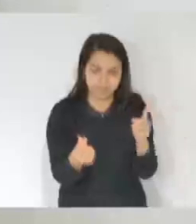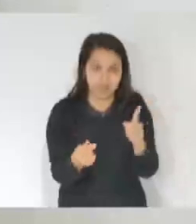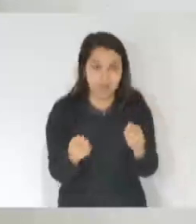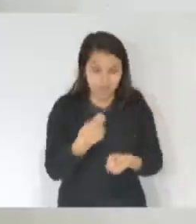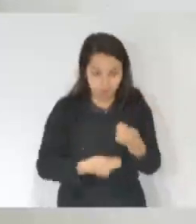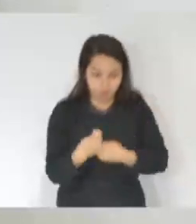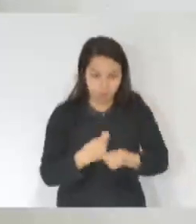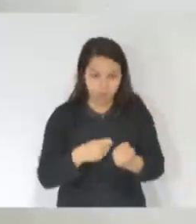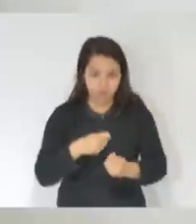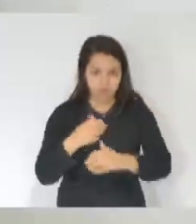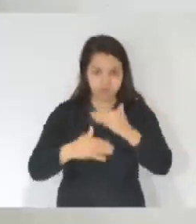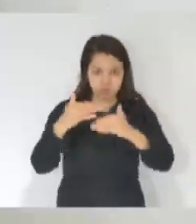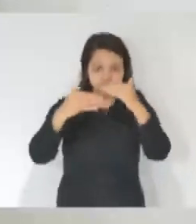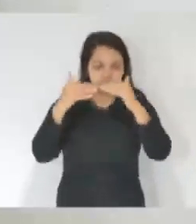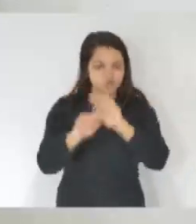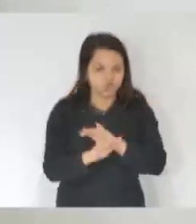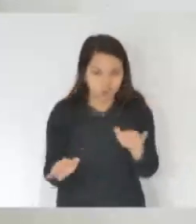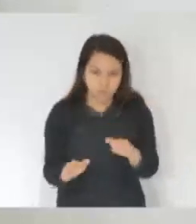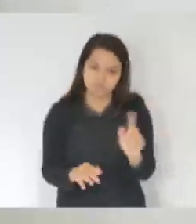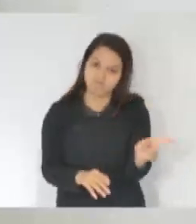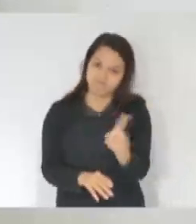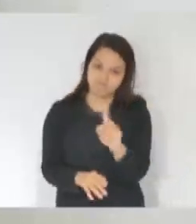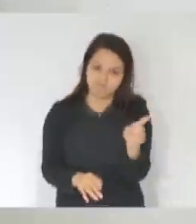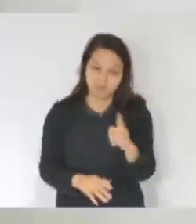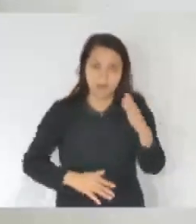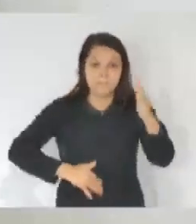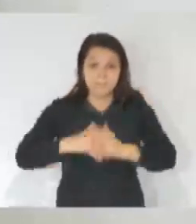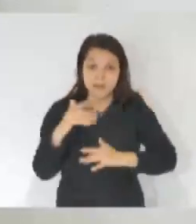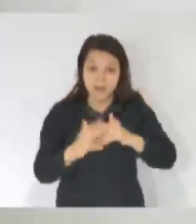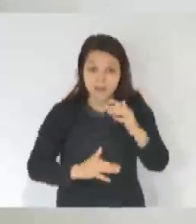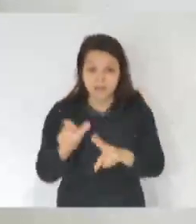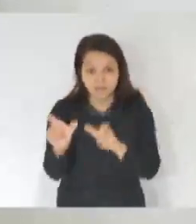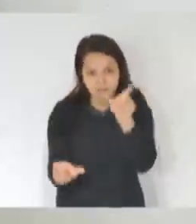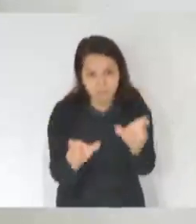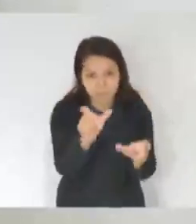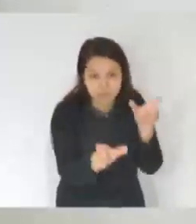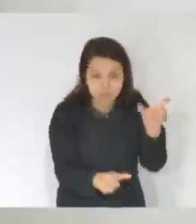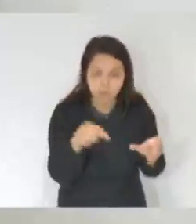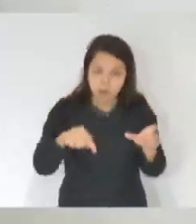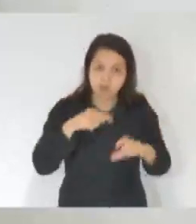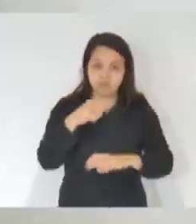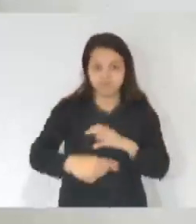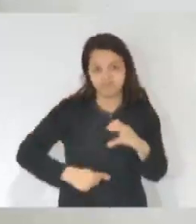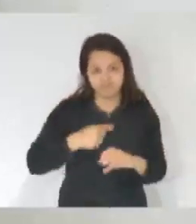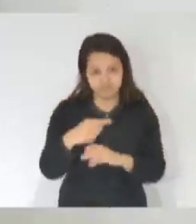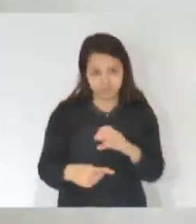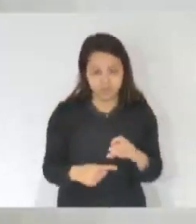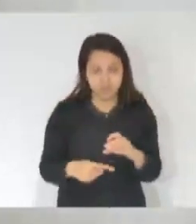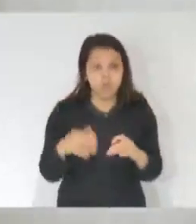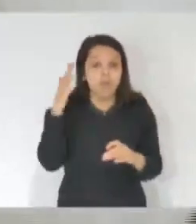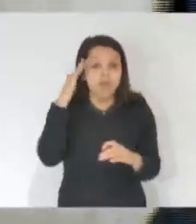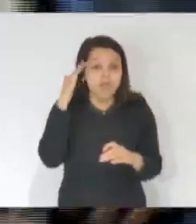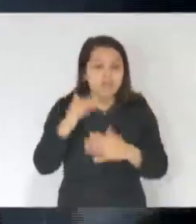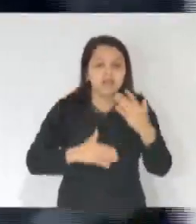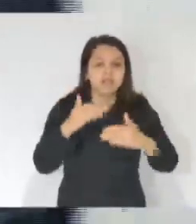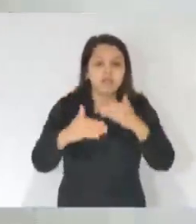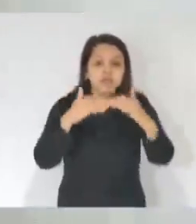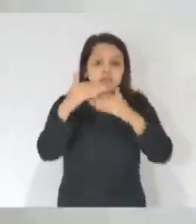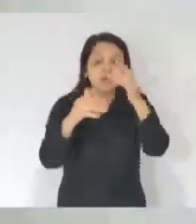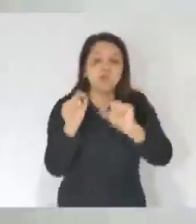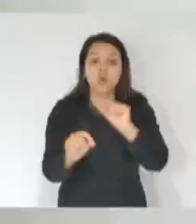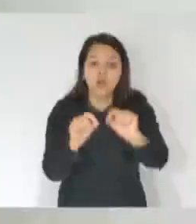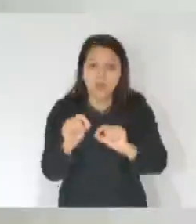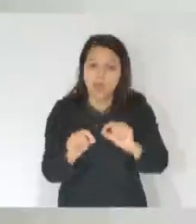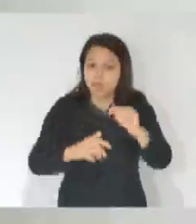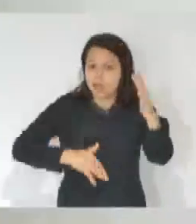define, mas sim a prática das pessoas nesse planeta. E entendemos, então, o desenvolvimento é toda ação ou